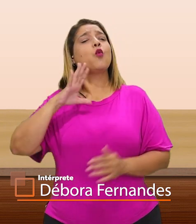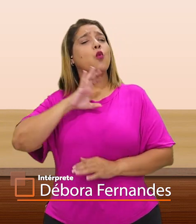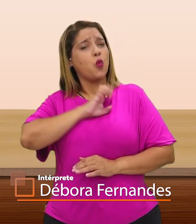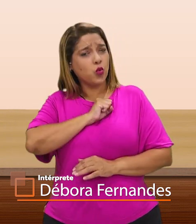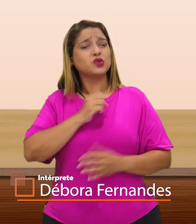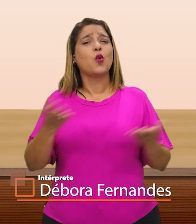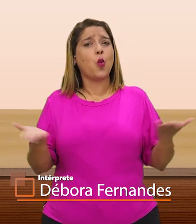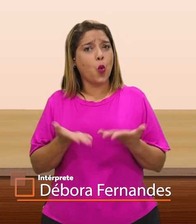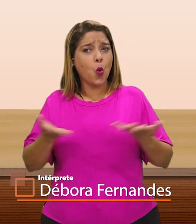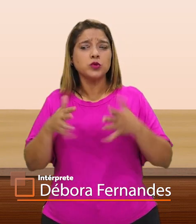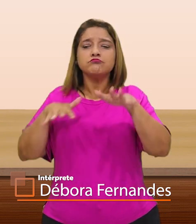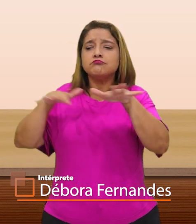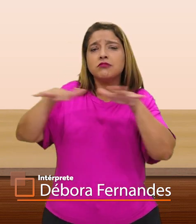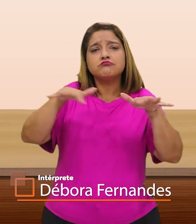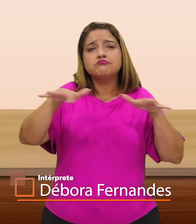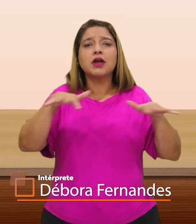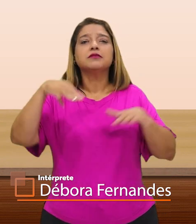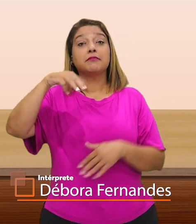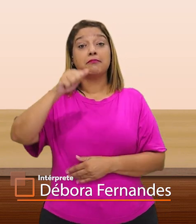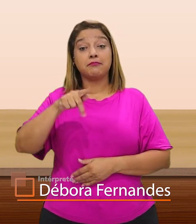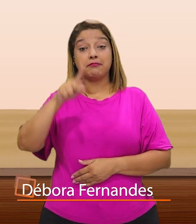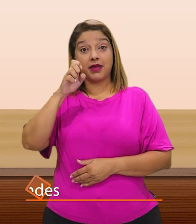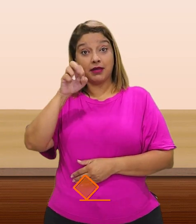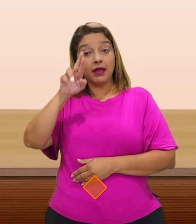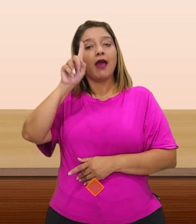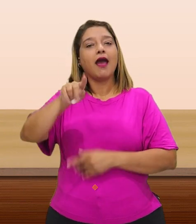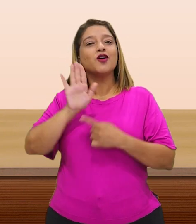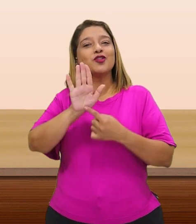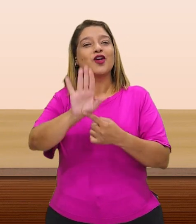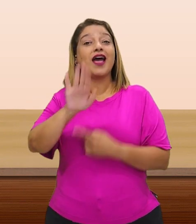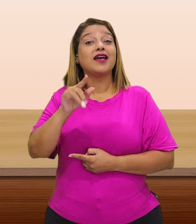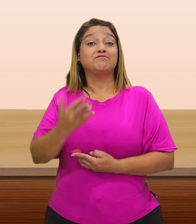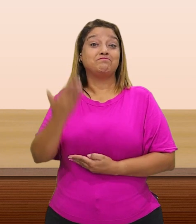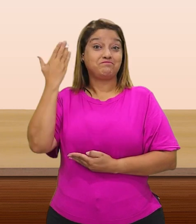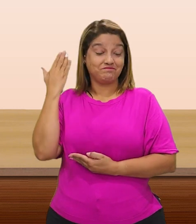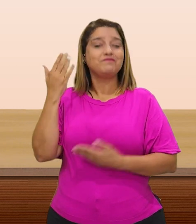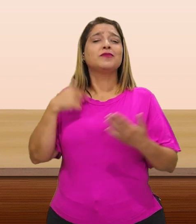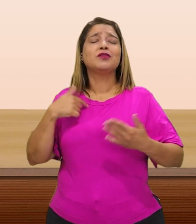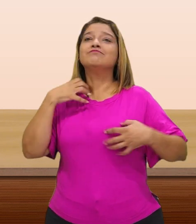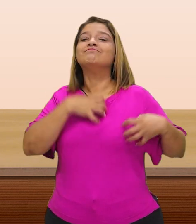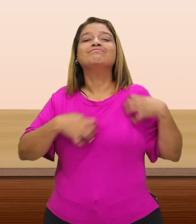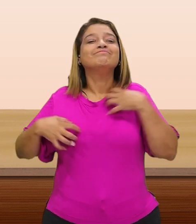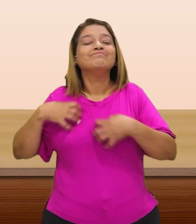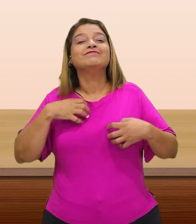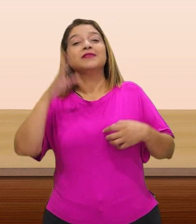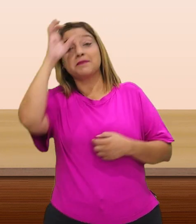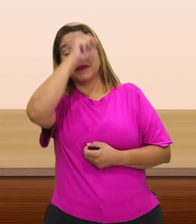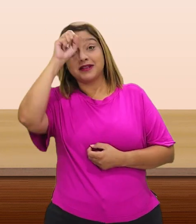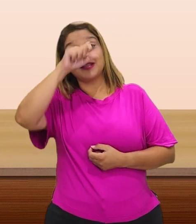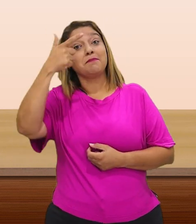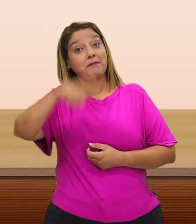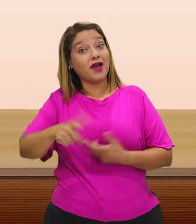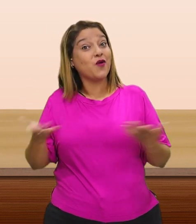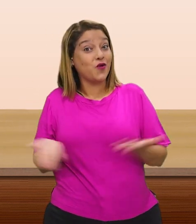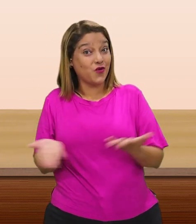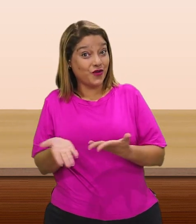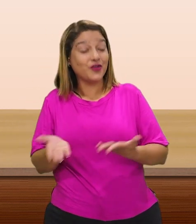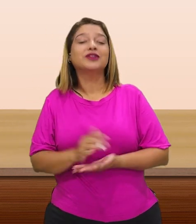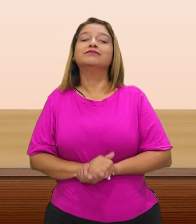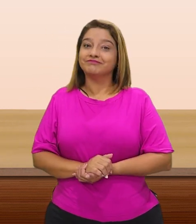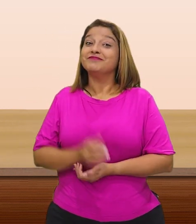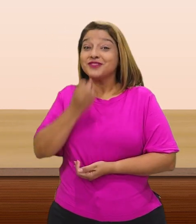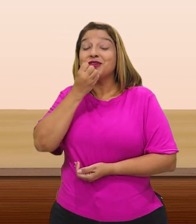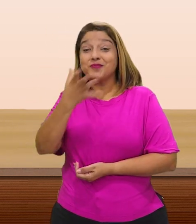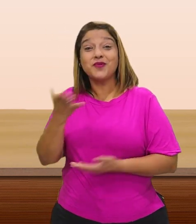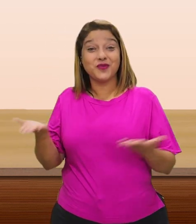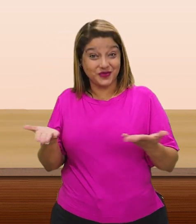desse movimento maker que iniciamos no programa anterior. E estava ansiosa para aprender mais no programa de hoje. Ah, assim